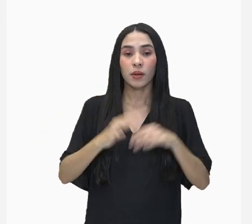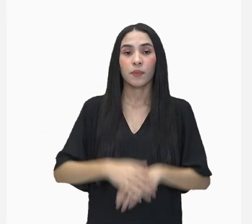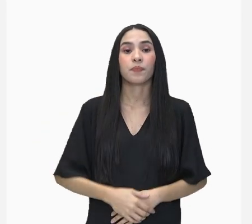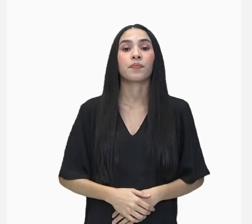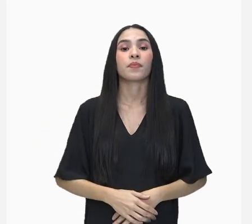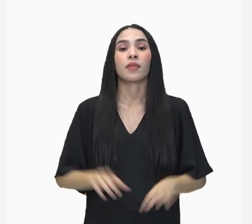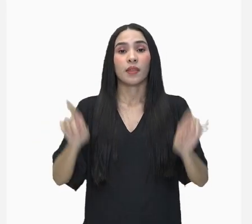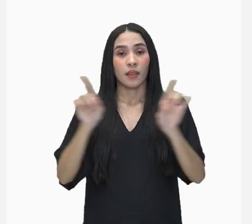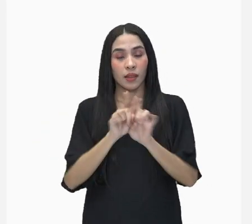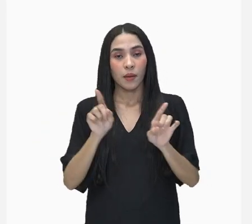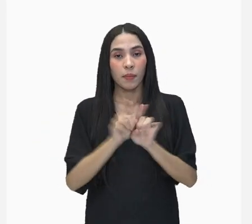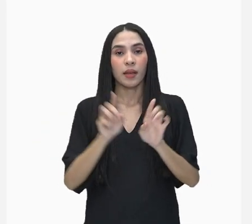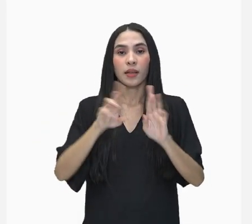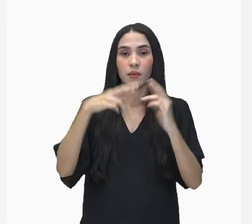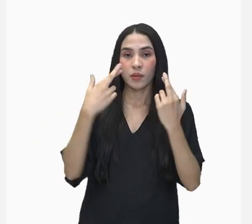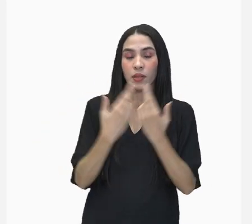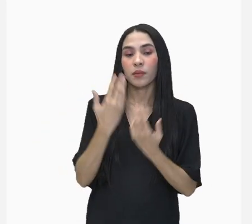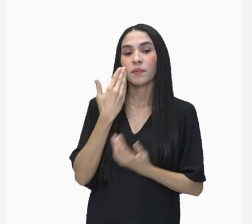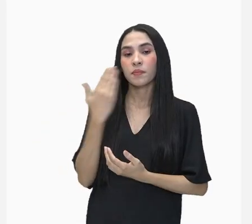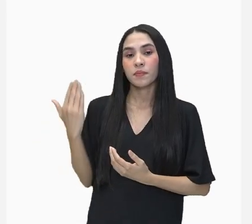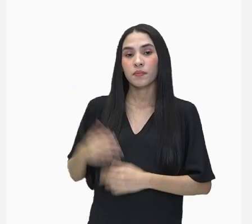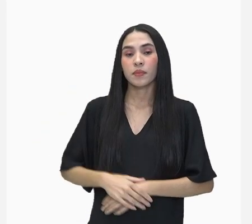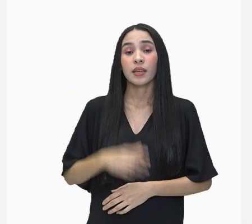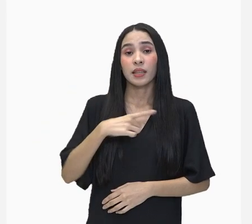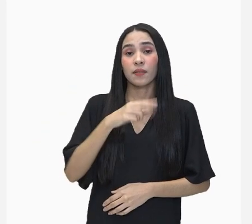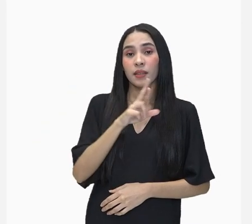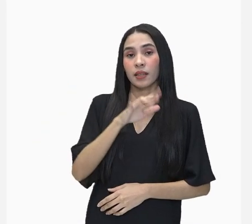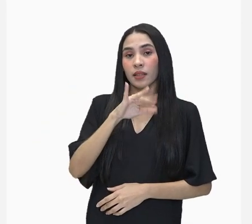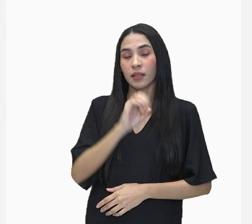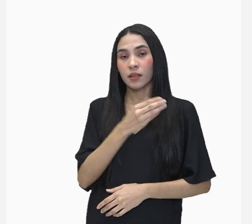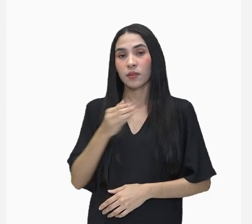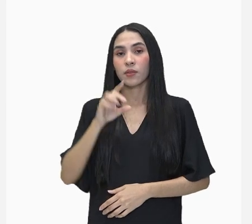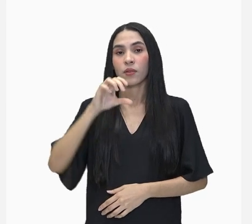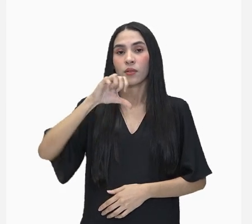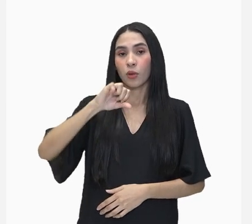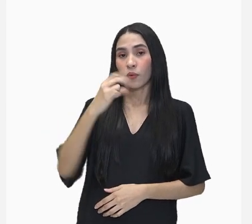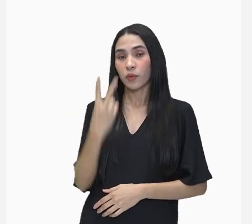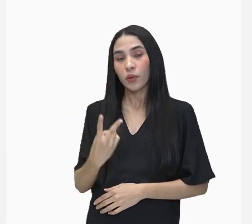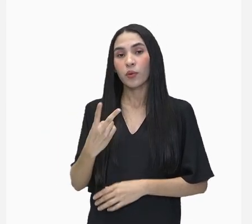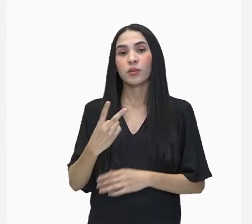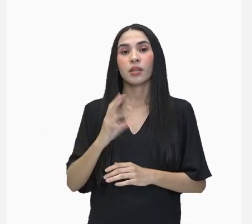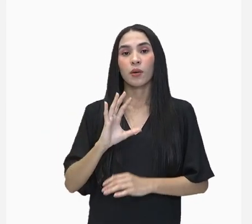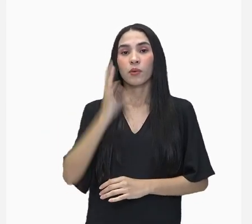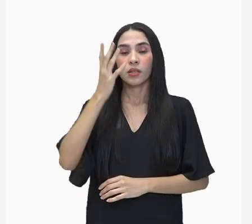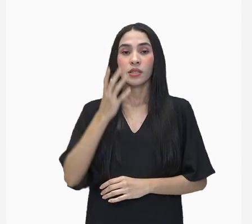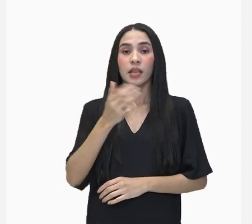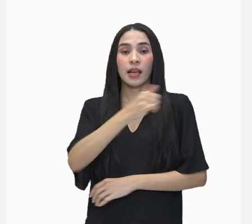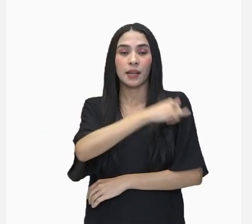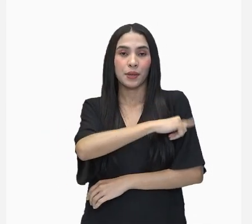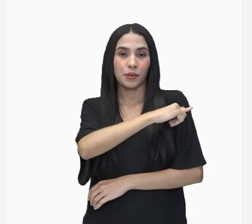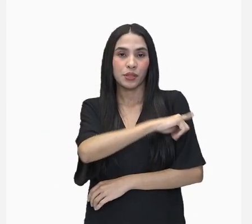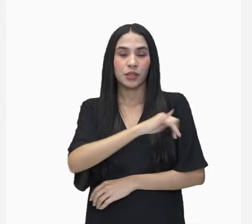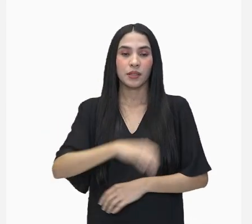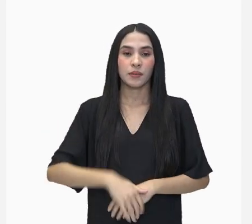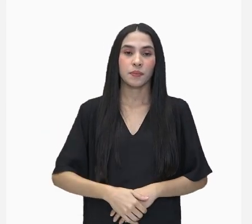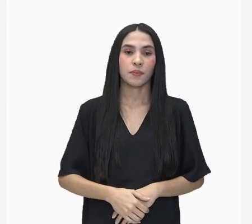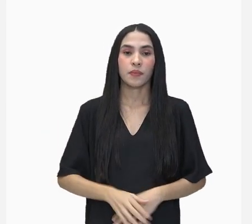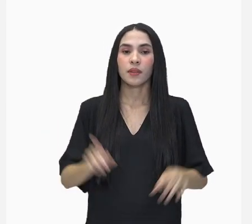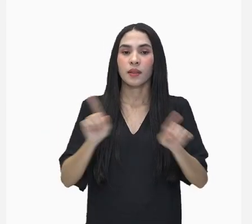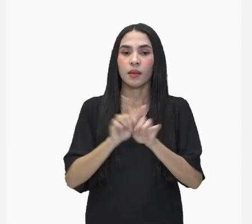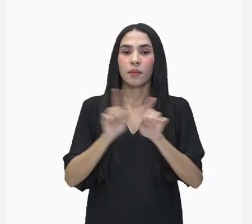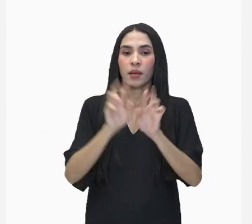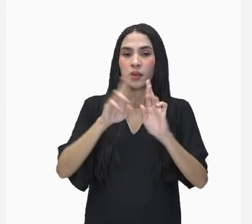Falando ainda sobre as conferências, nós tivemos a Rio 92, realizada no Rio de Janeiro. Ela